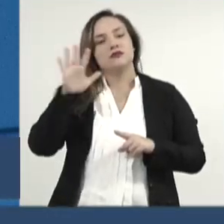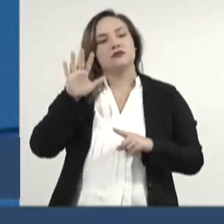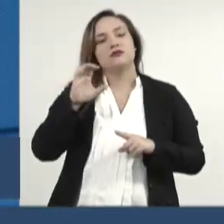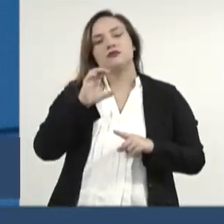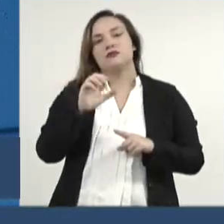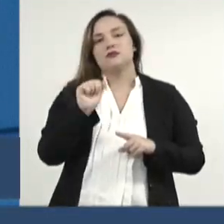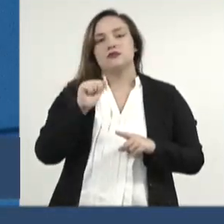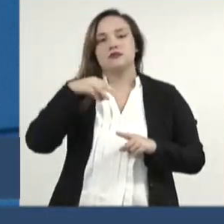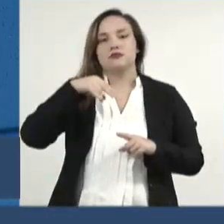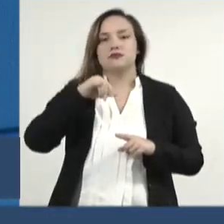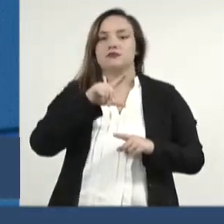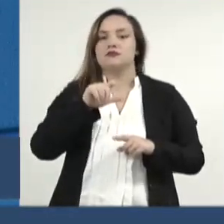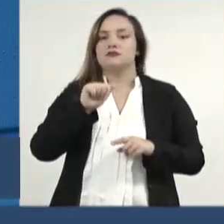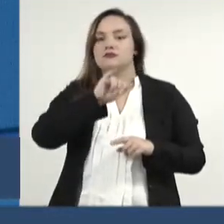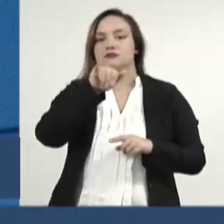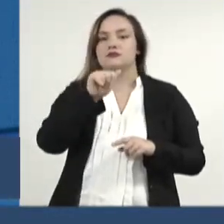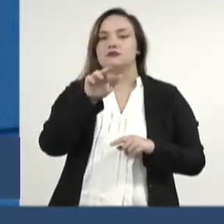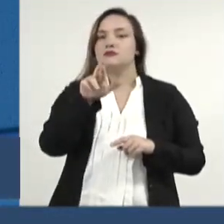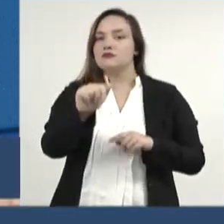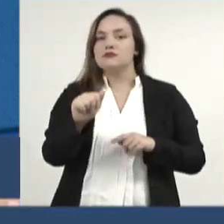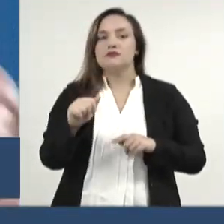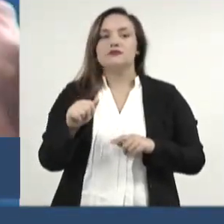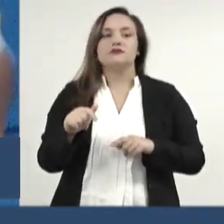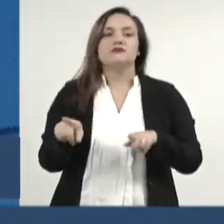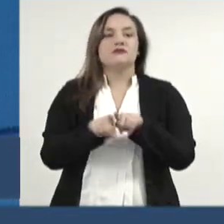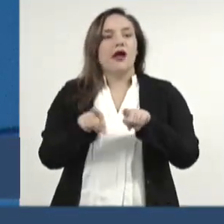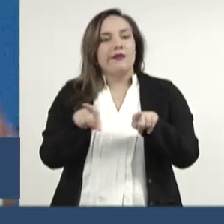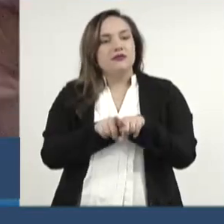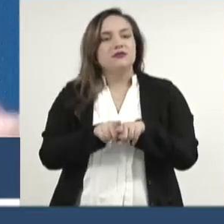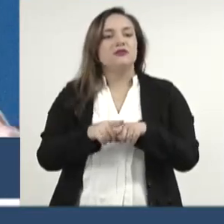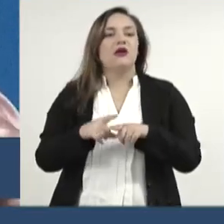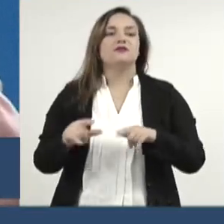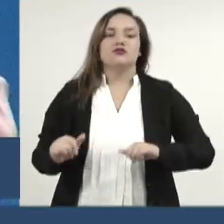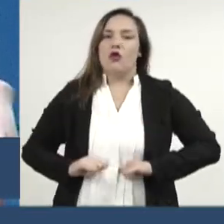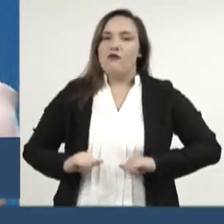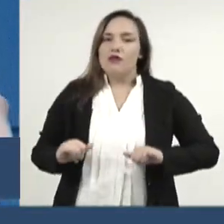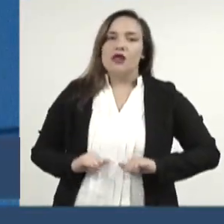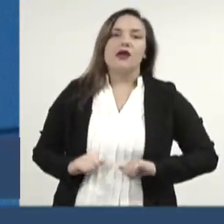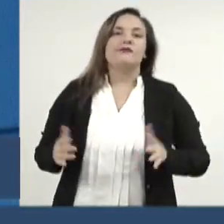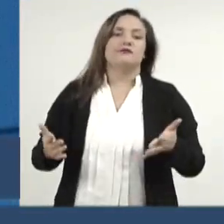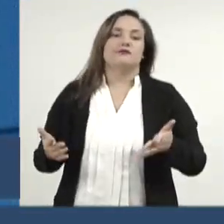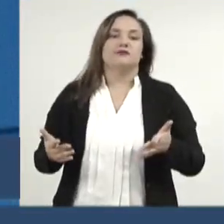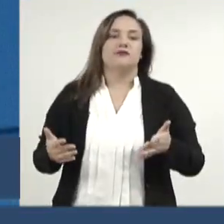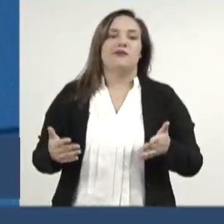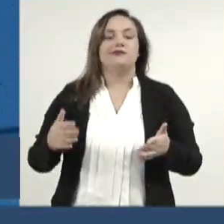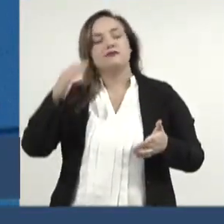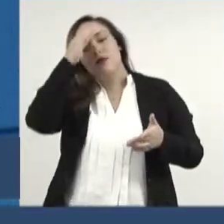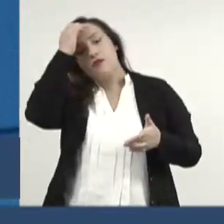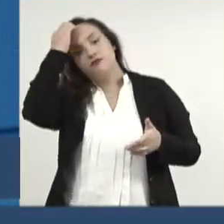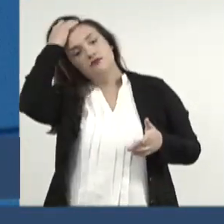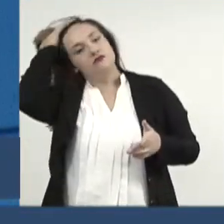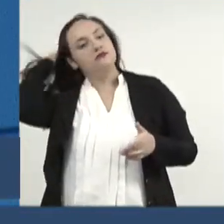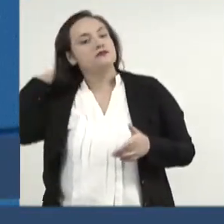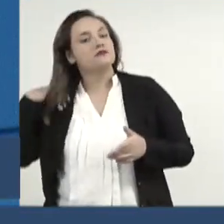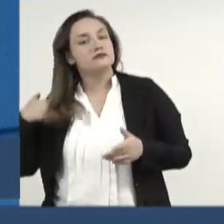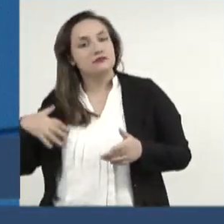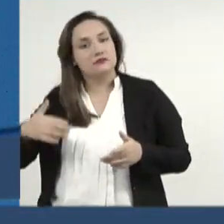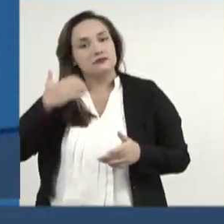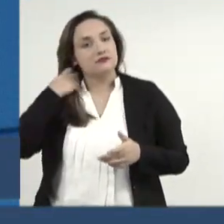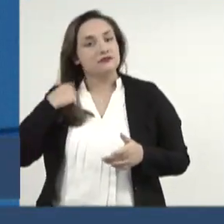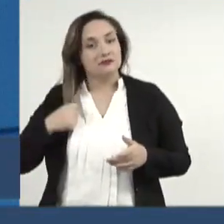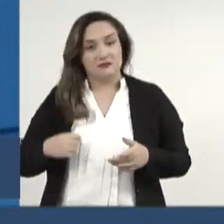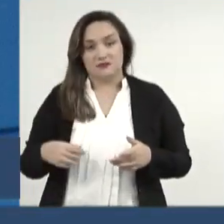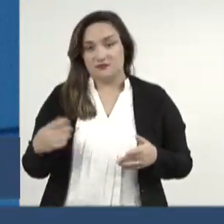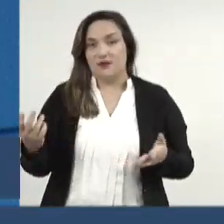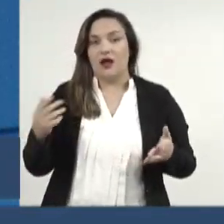Camila Jara, do PT, que também foi aí vítima de agressão por uma mídia, se é que a gente pode dizer